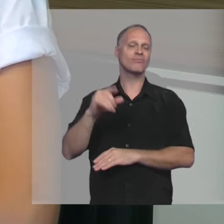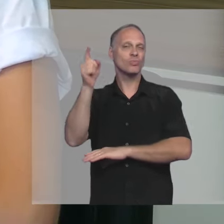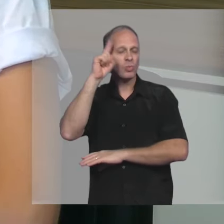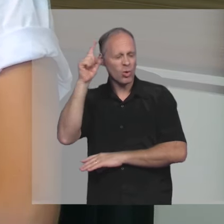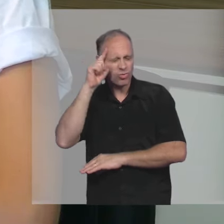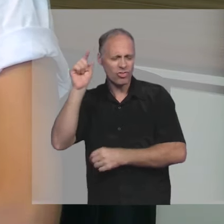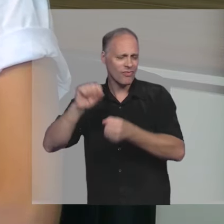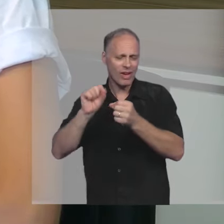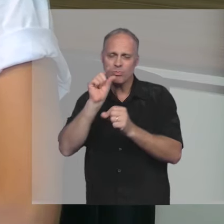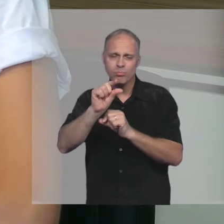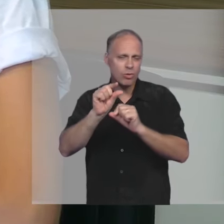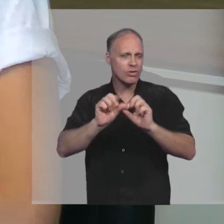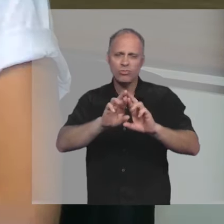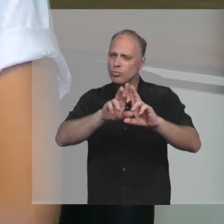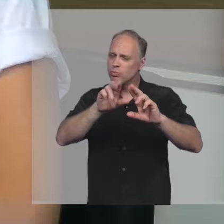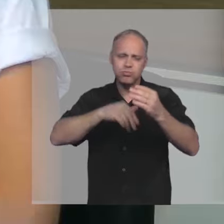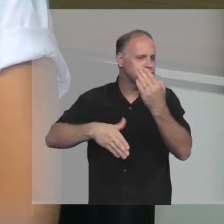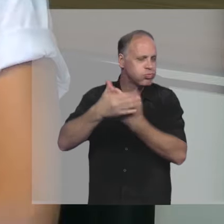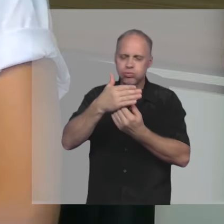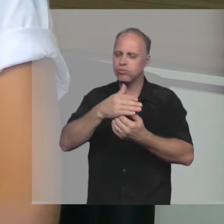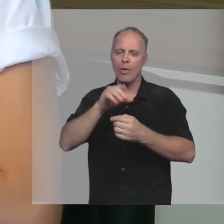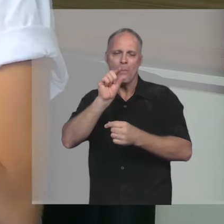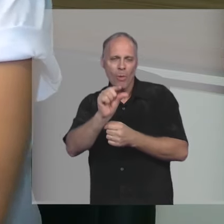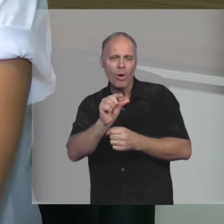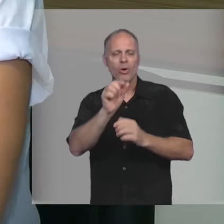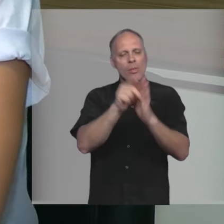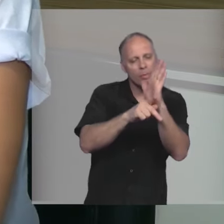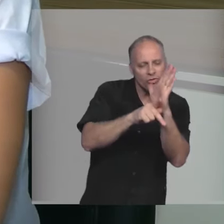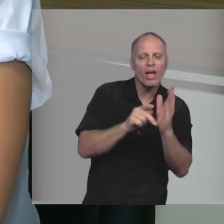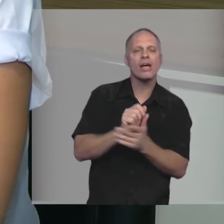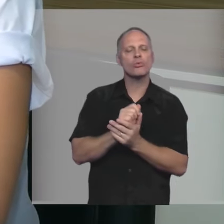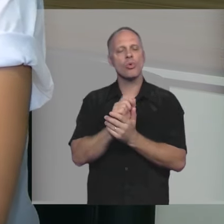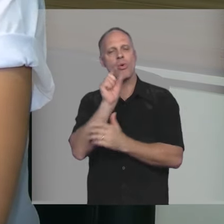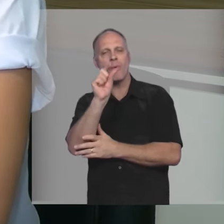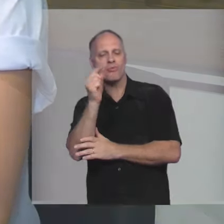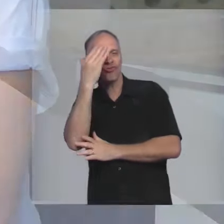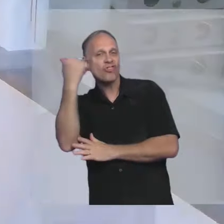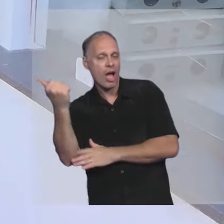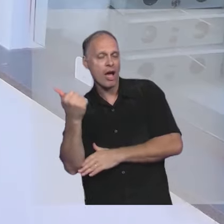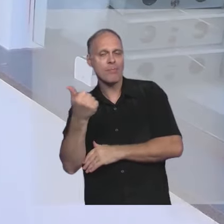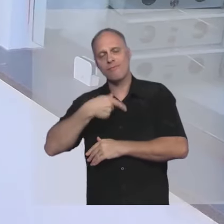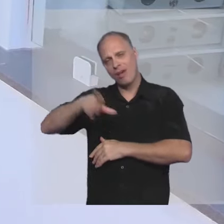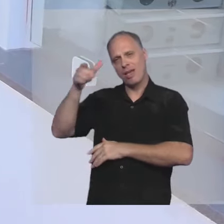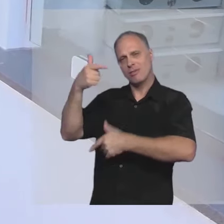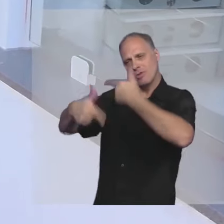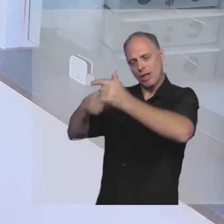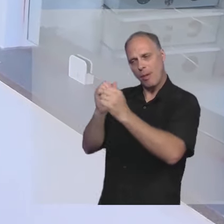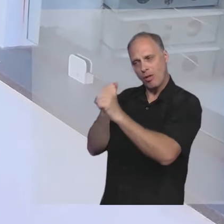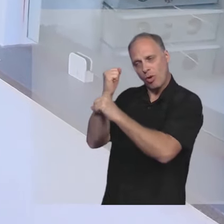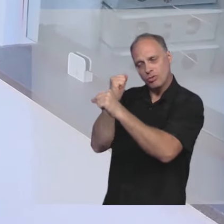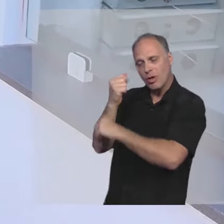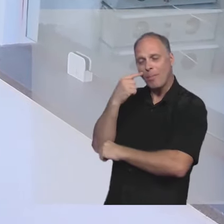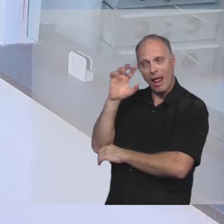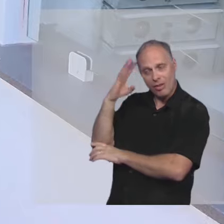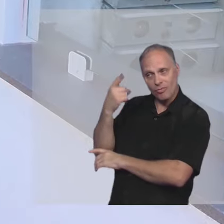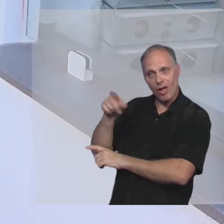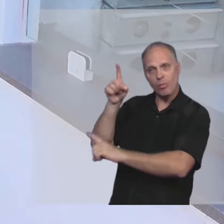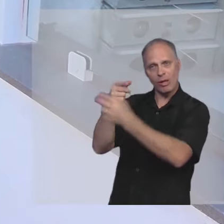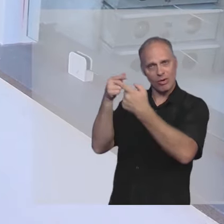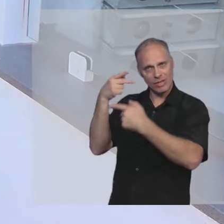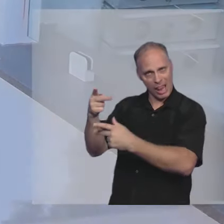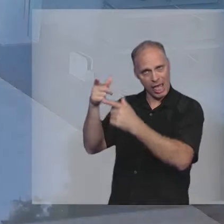a dia a gente faz de tudo um pouquinho, assim. Aí faz um pouco de projeto, daí chama numa obra, a gente vai resolver